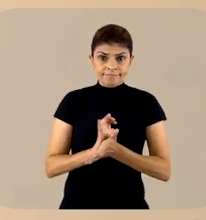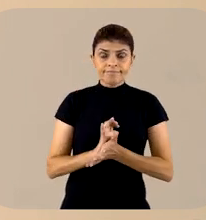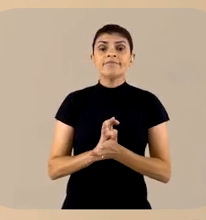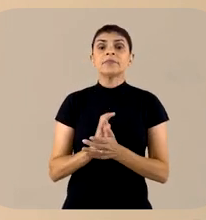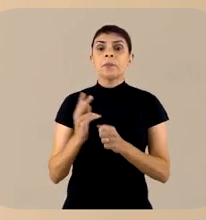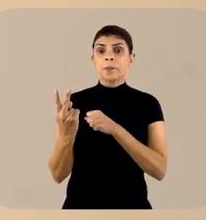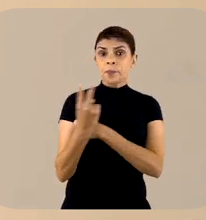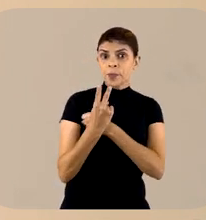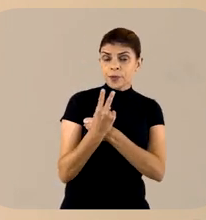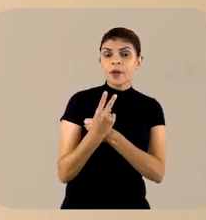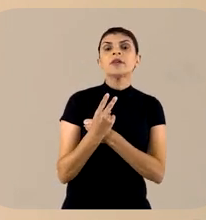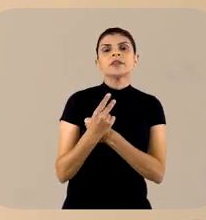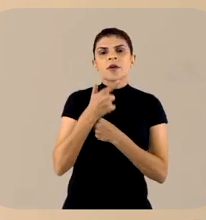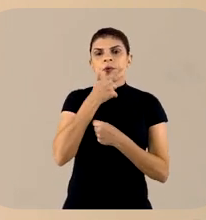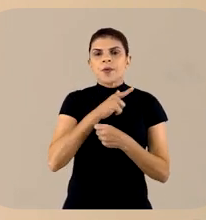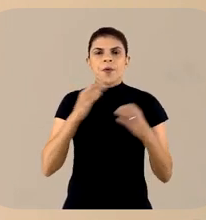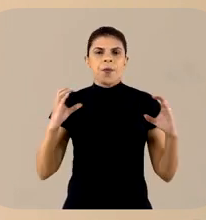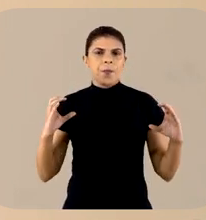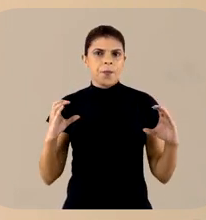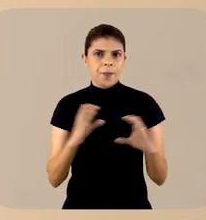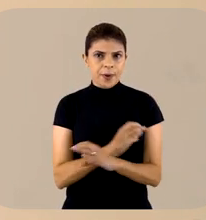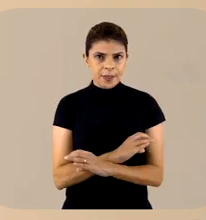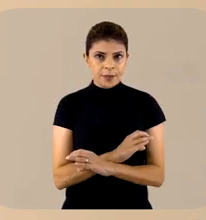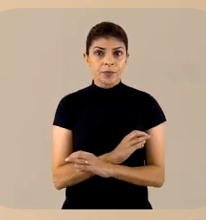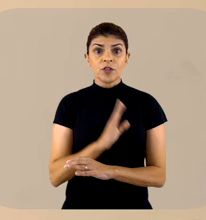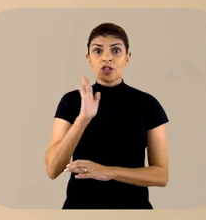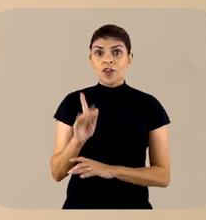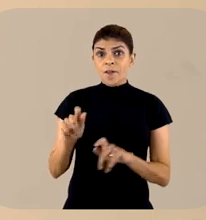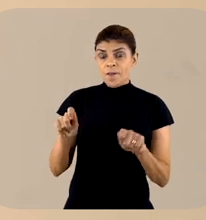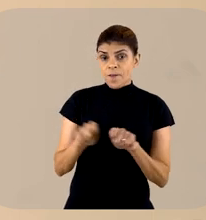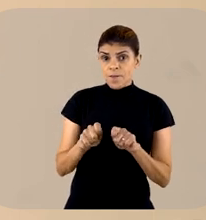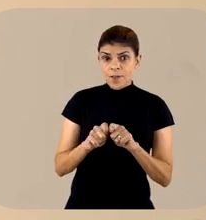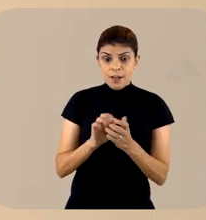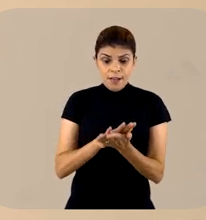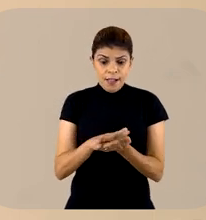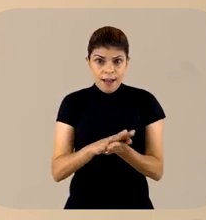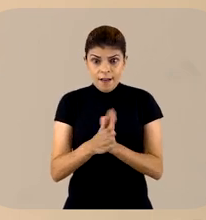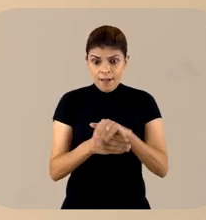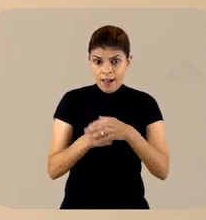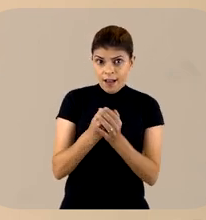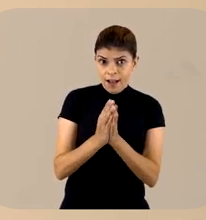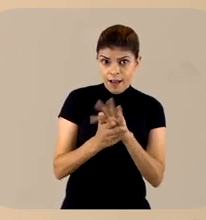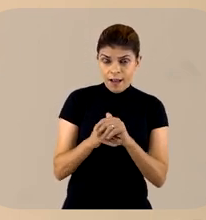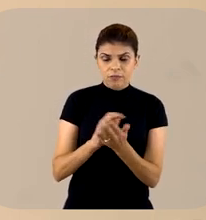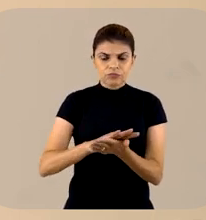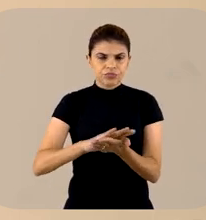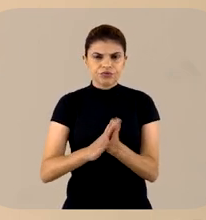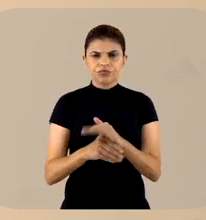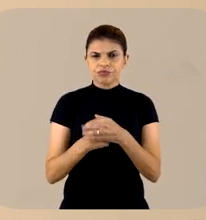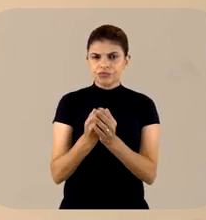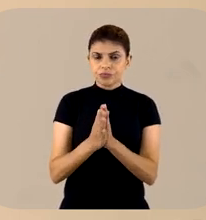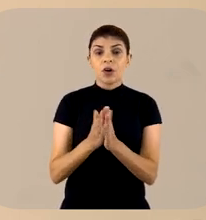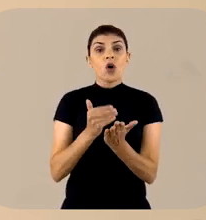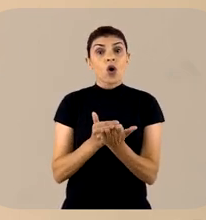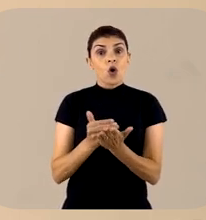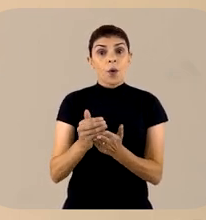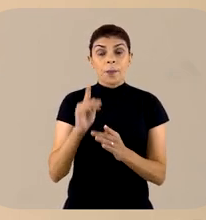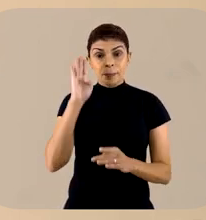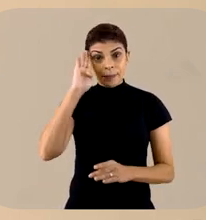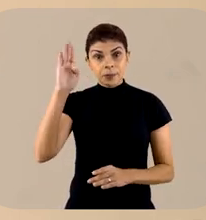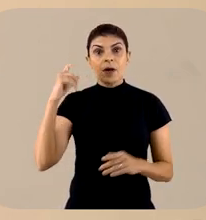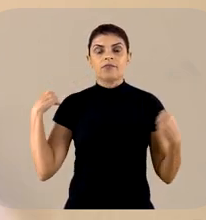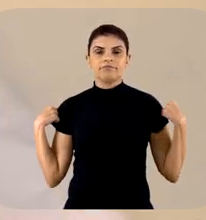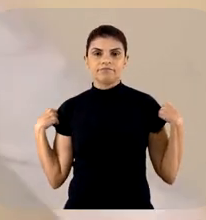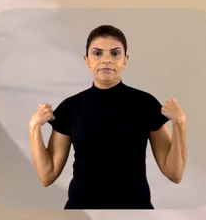de todos os itens de forma completa. Após a realização da higienização das mãos, nós iremos iniciar pelo